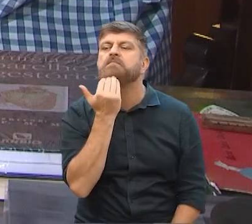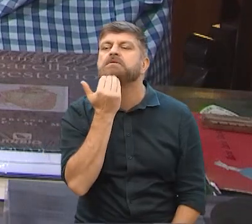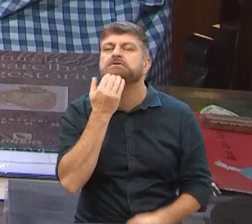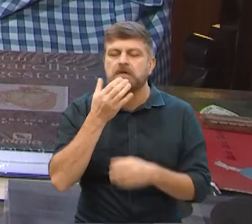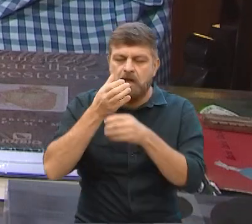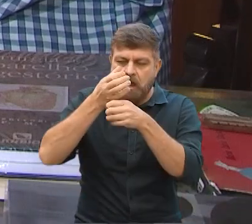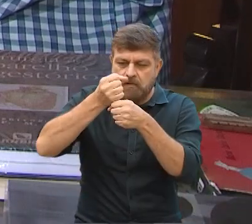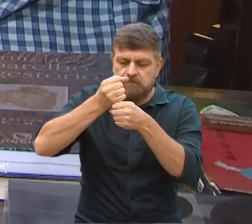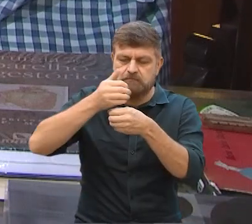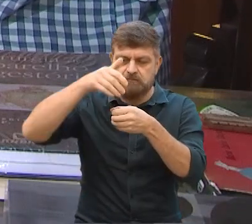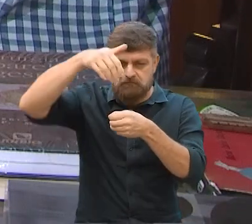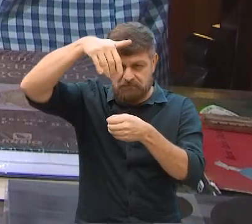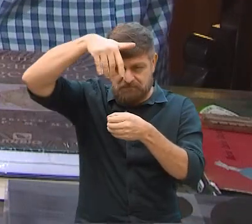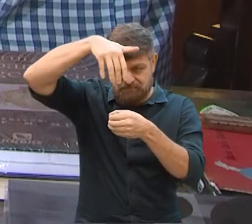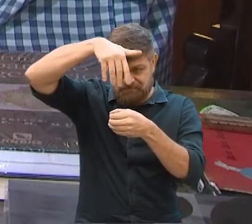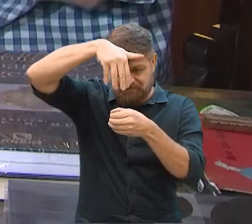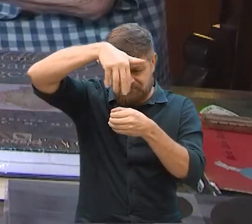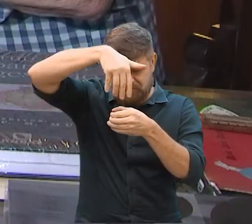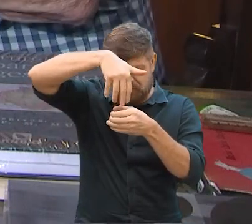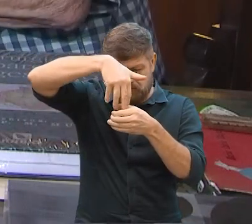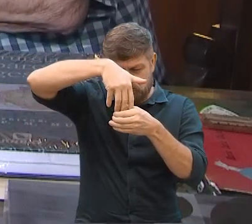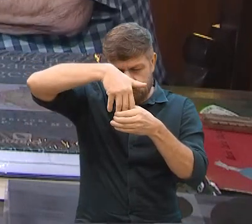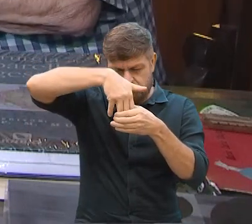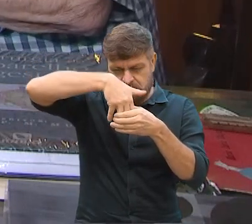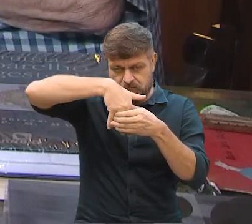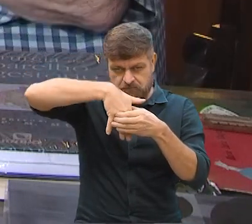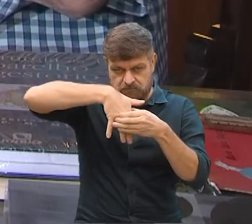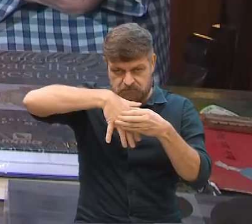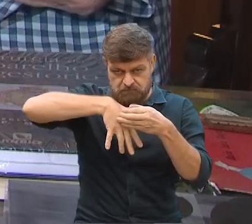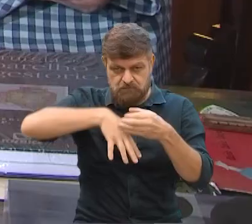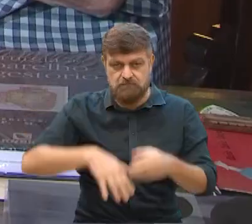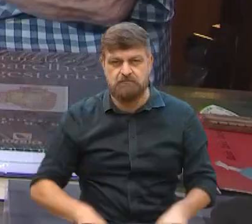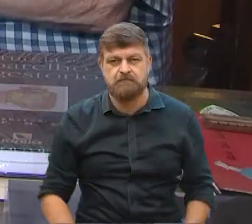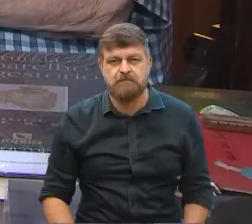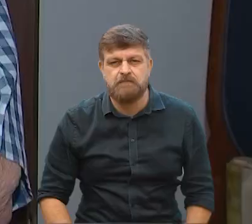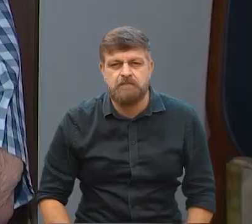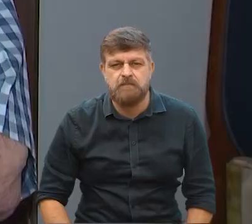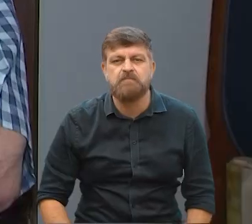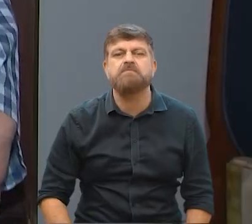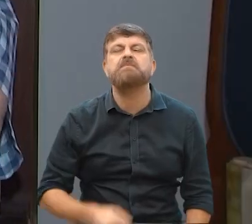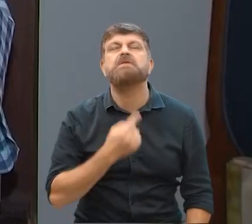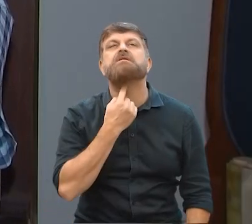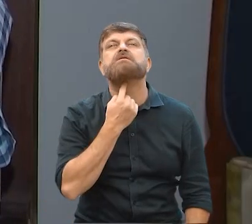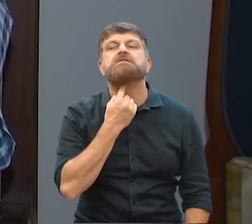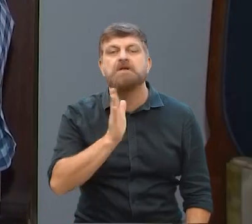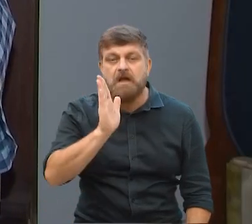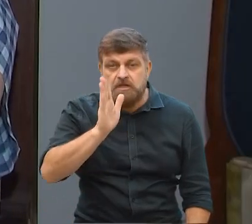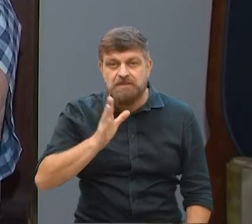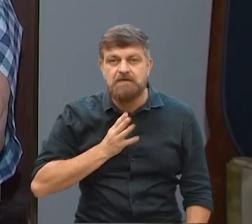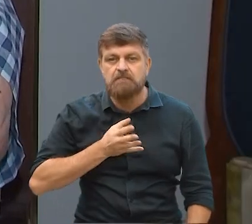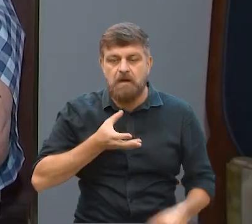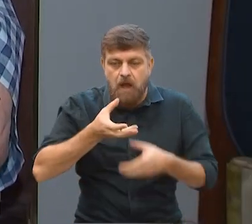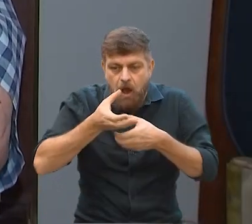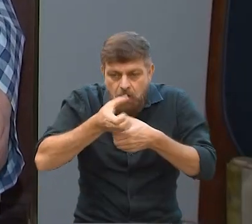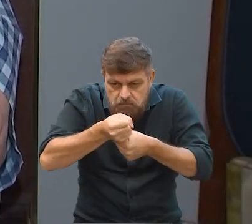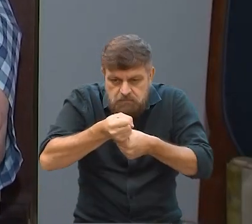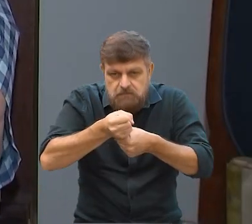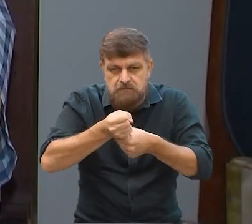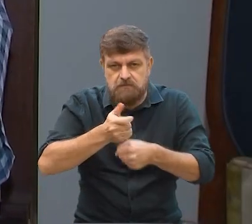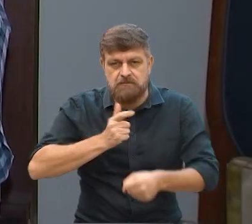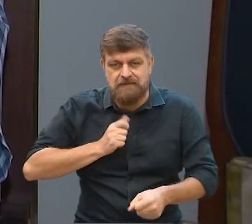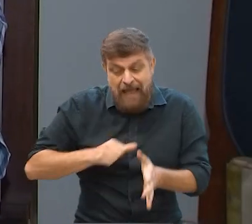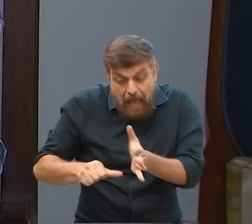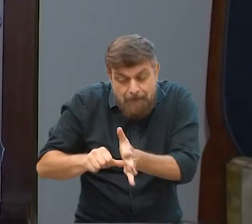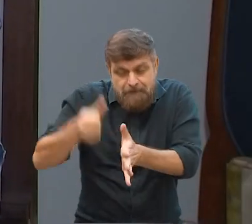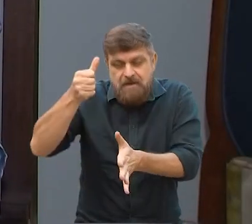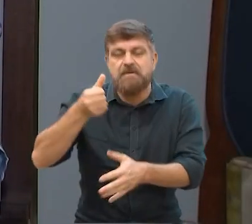movimento de engolir, movimento, né? Faz a impulsão do alimento. Movimento do alimento. Então, aquilo é uma contração, chama